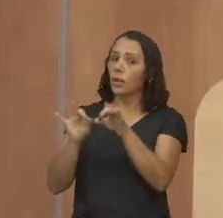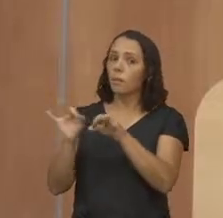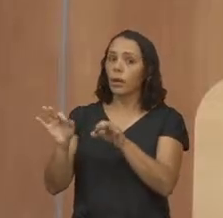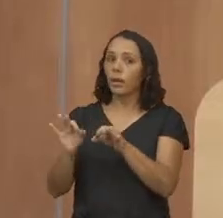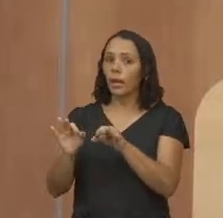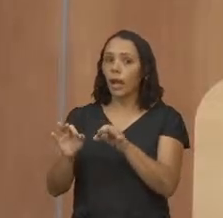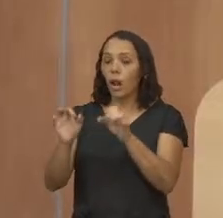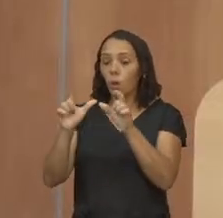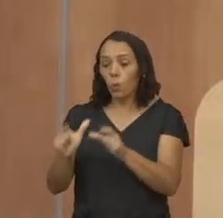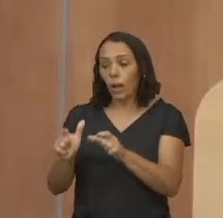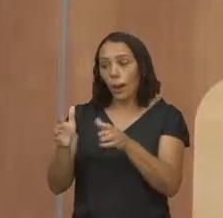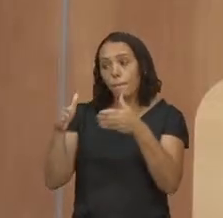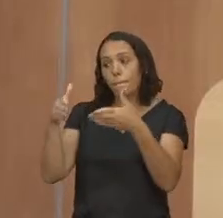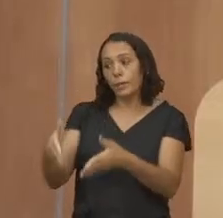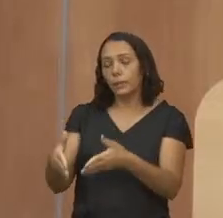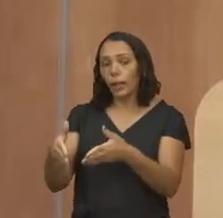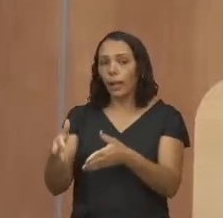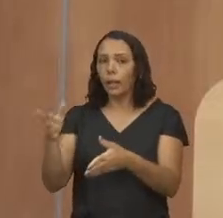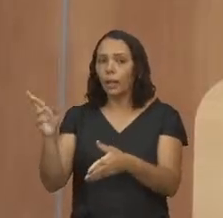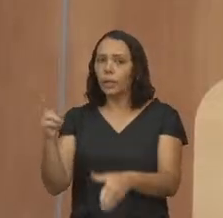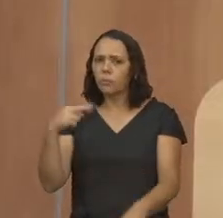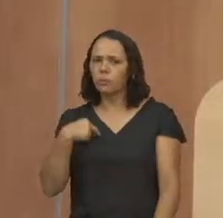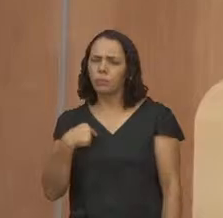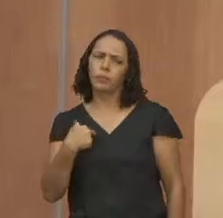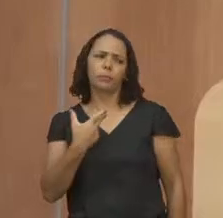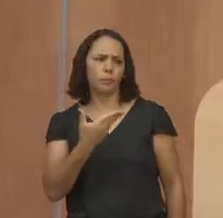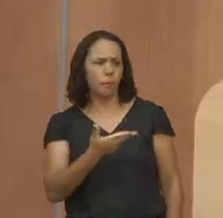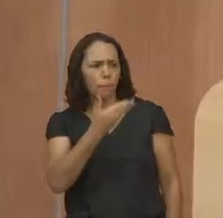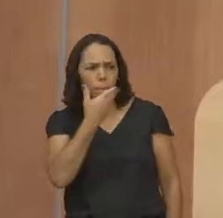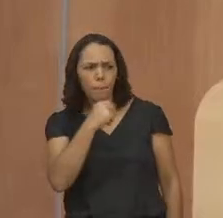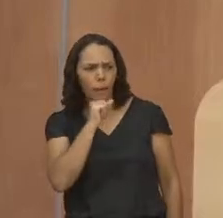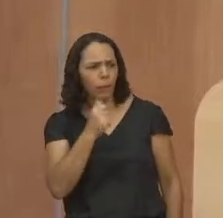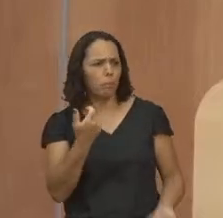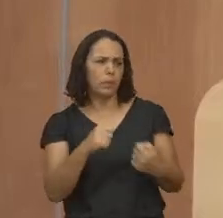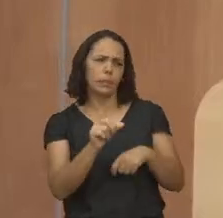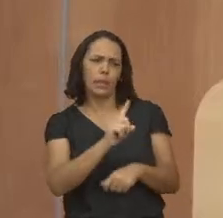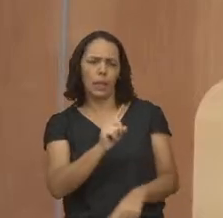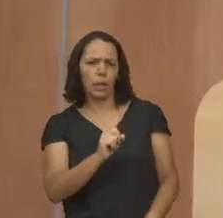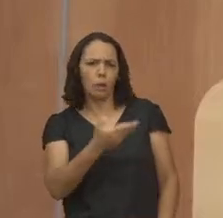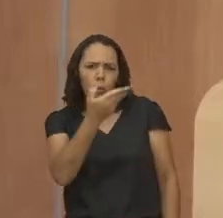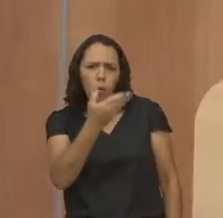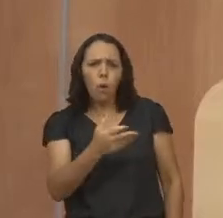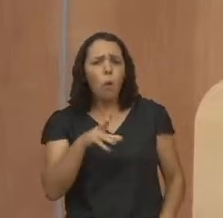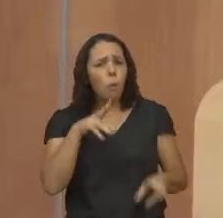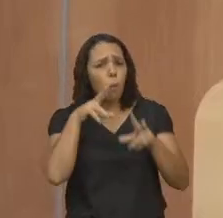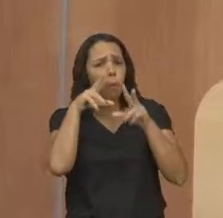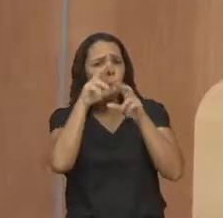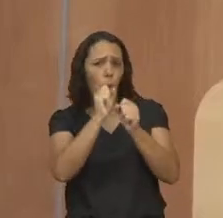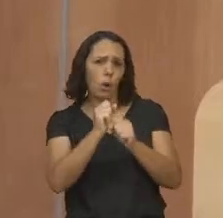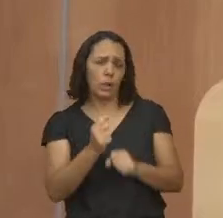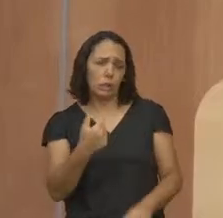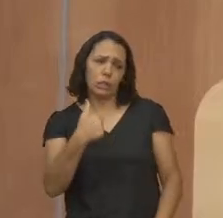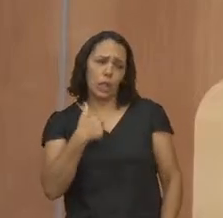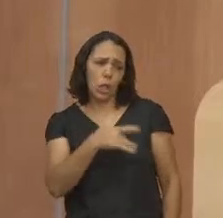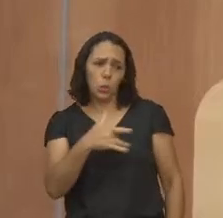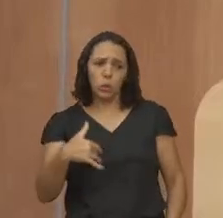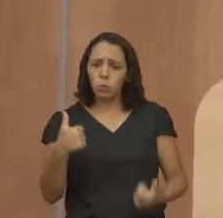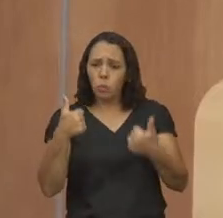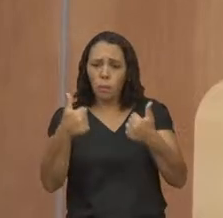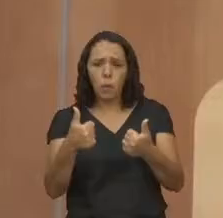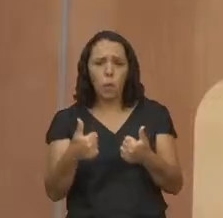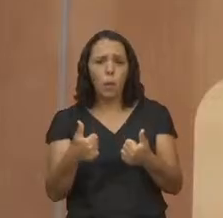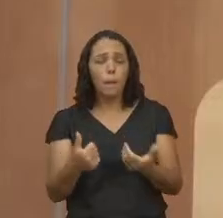não precisa, o senhor está forte, eu, Salles, estão forte, para